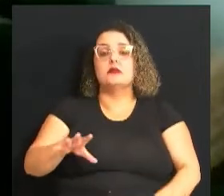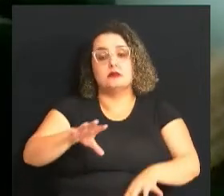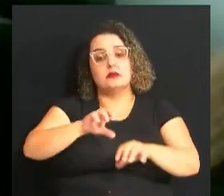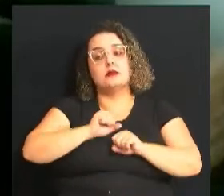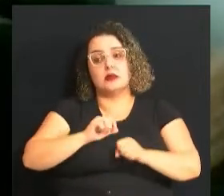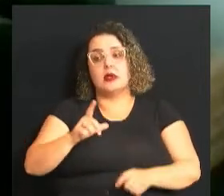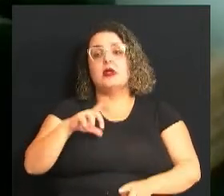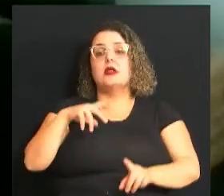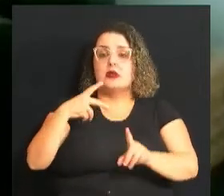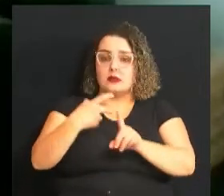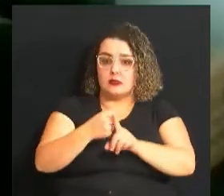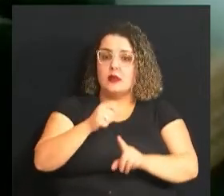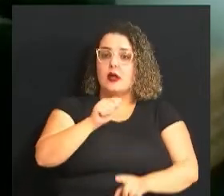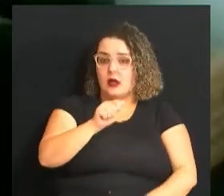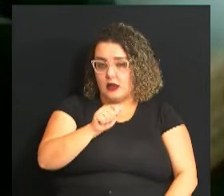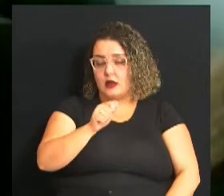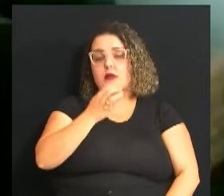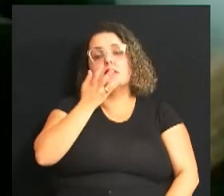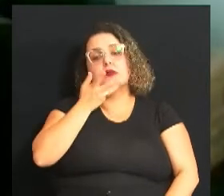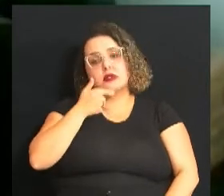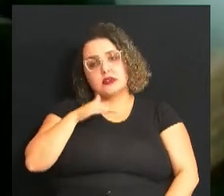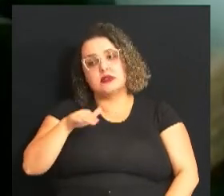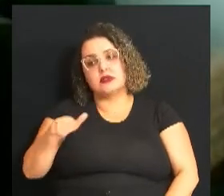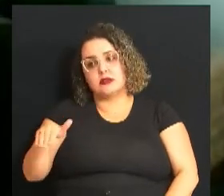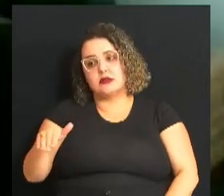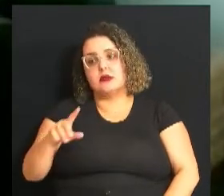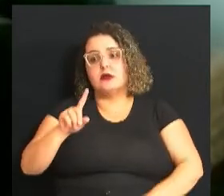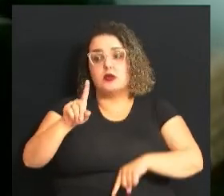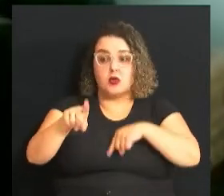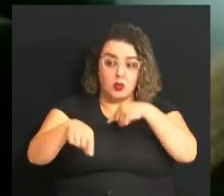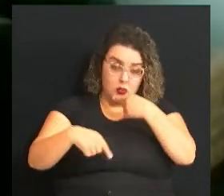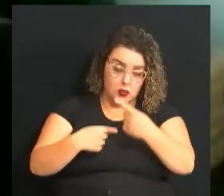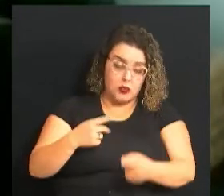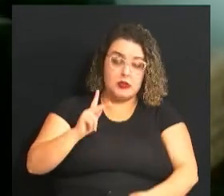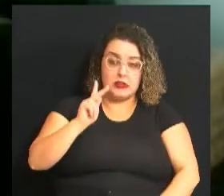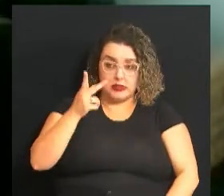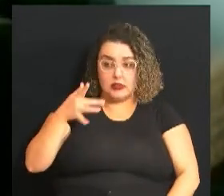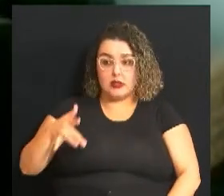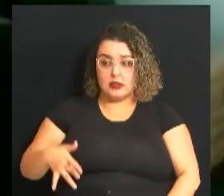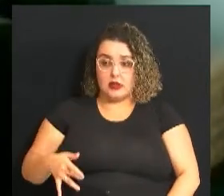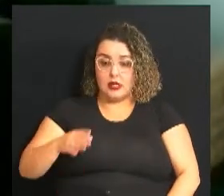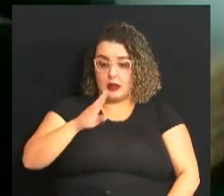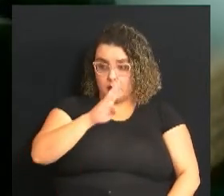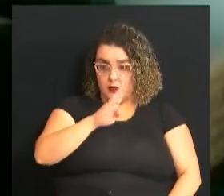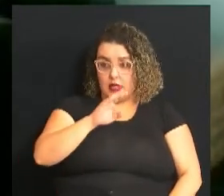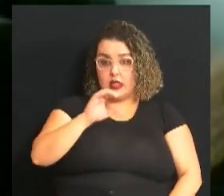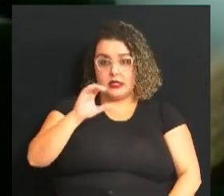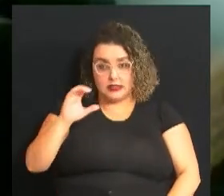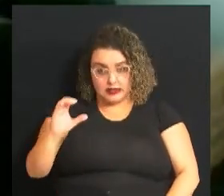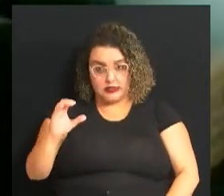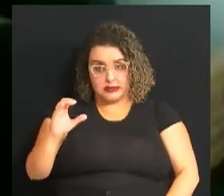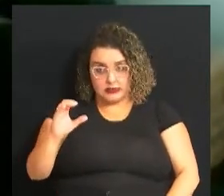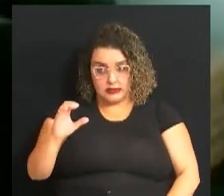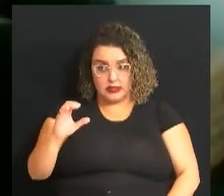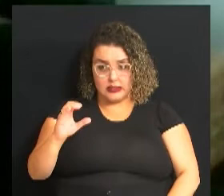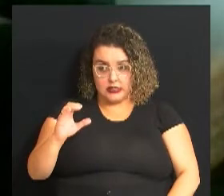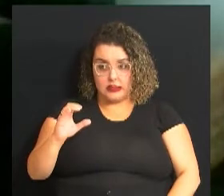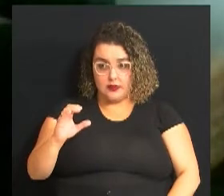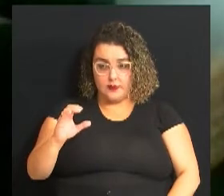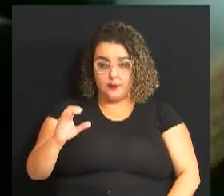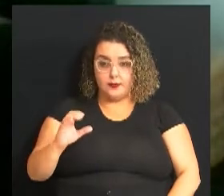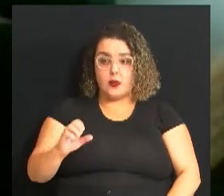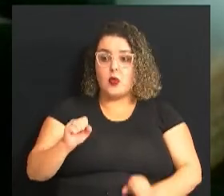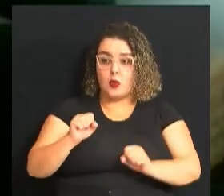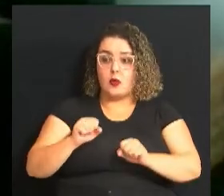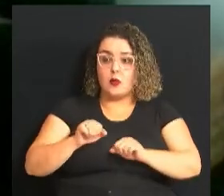da hepatite A para as crianças. Outras hepatites, como a B, como a C, elas podem ser